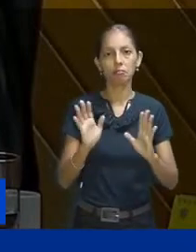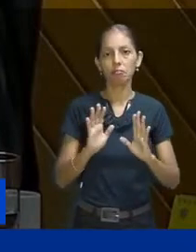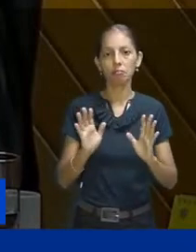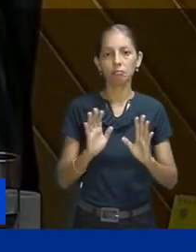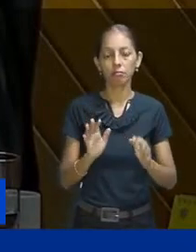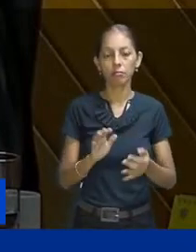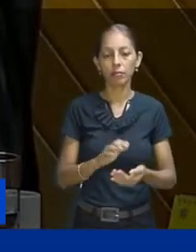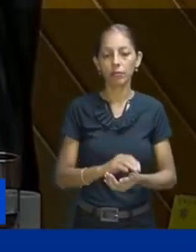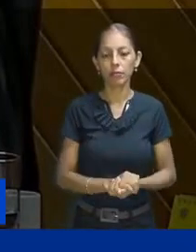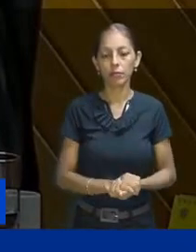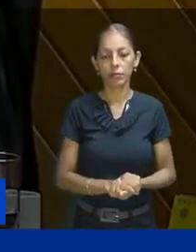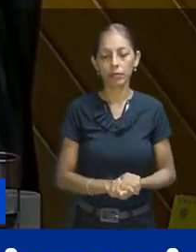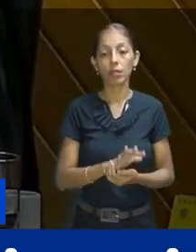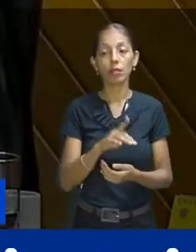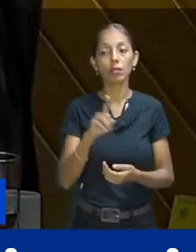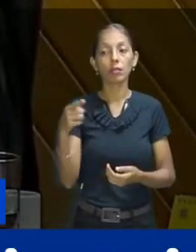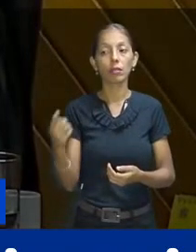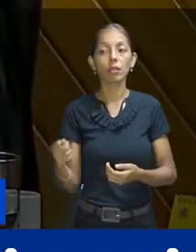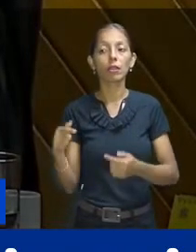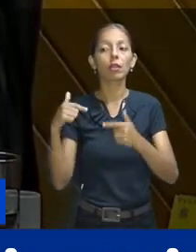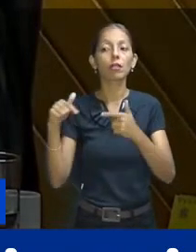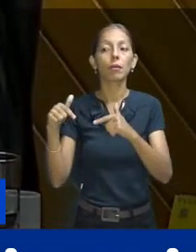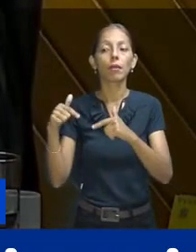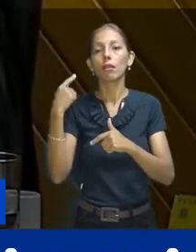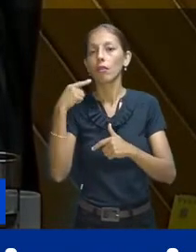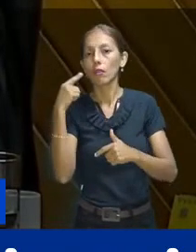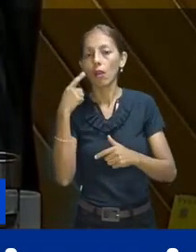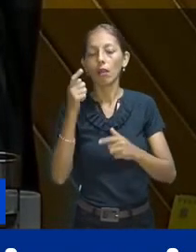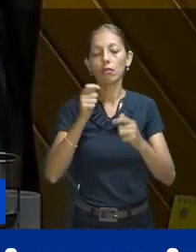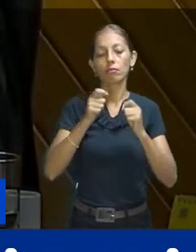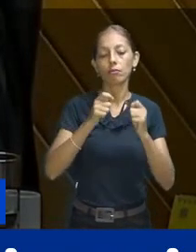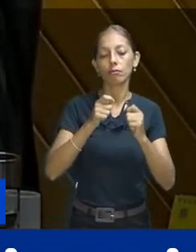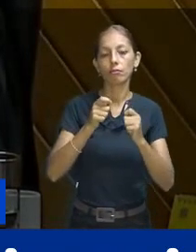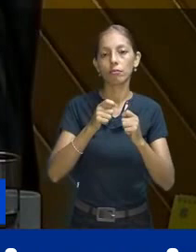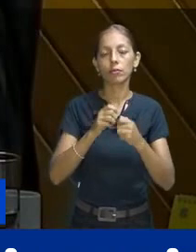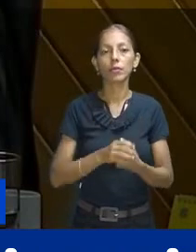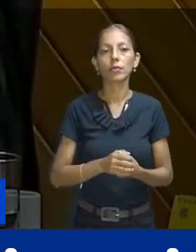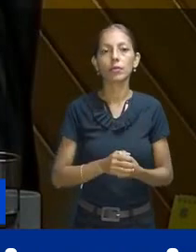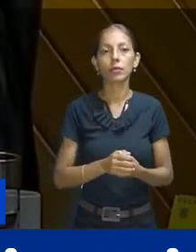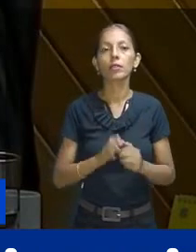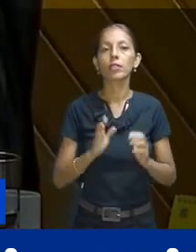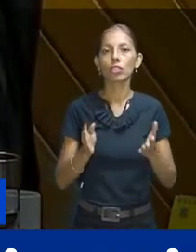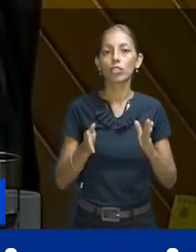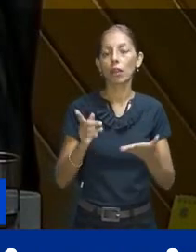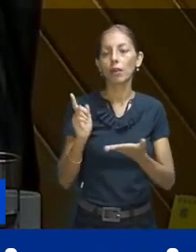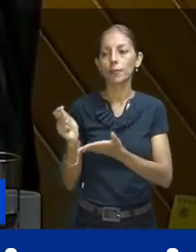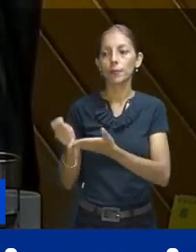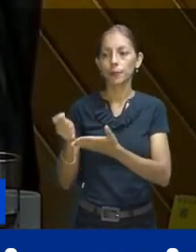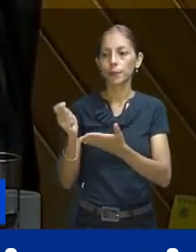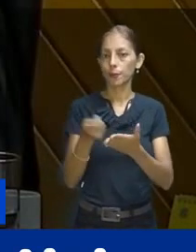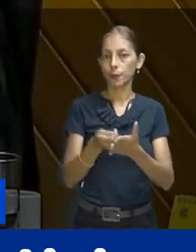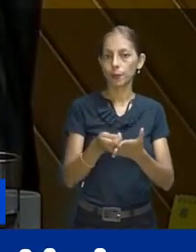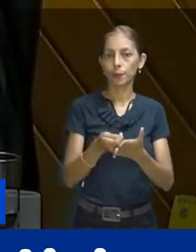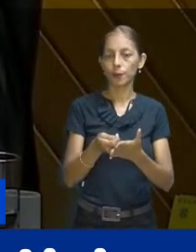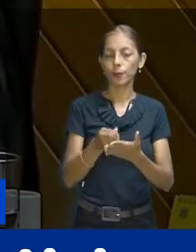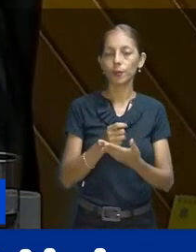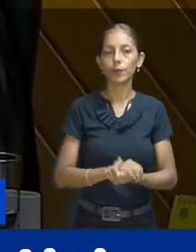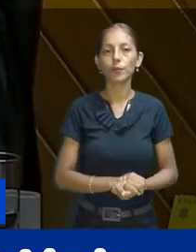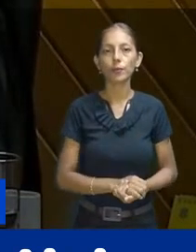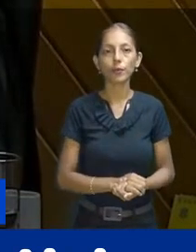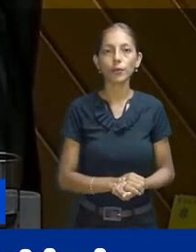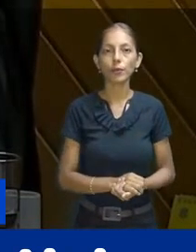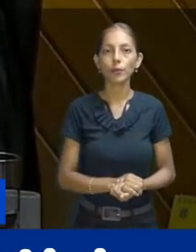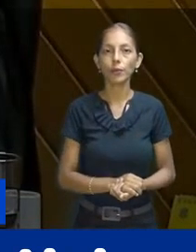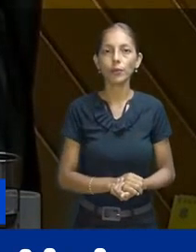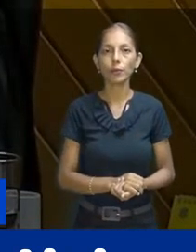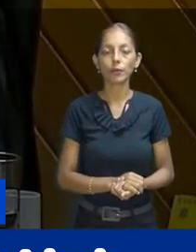serviços advocatícios e contábeis, as matérias foram expressamente enfrentadas no acórdão, sendo que o embargo, neste ponto, é